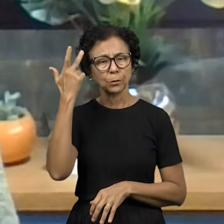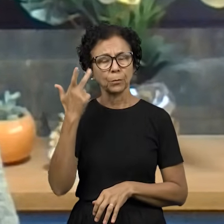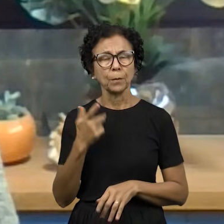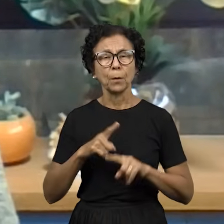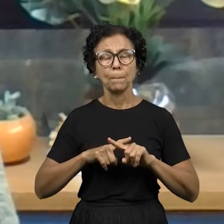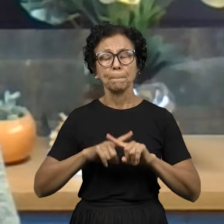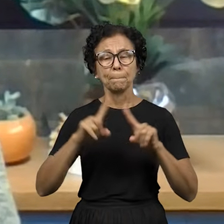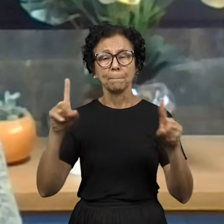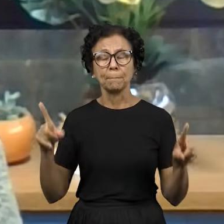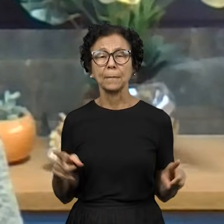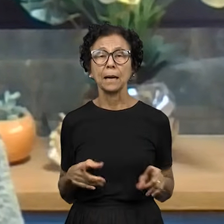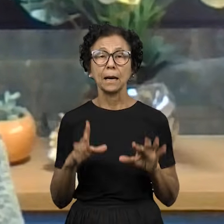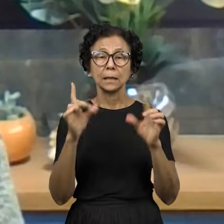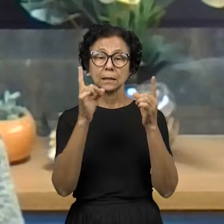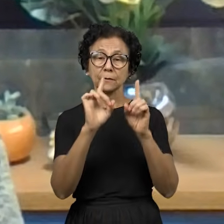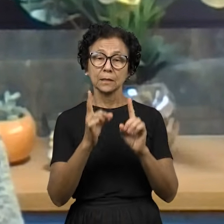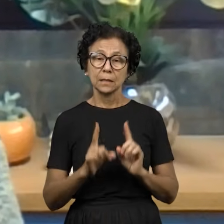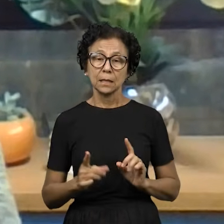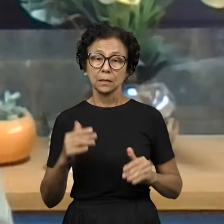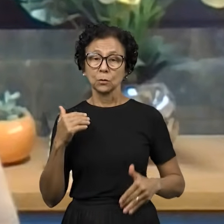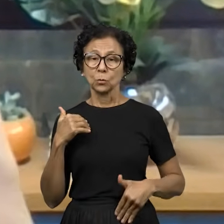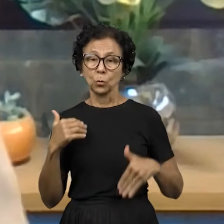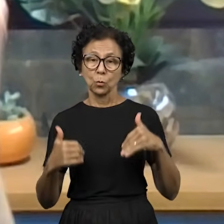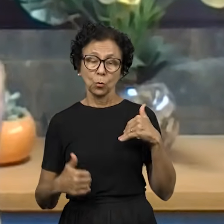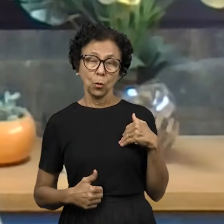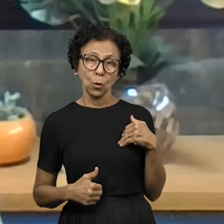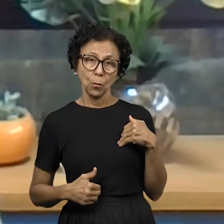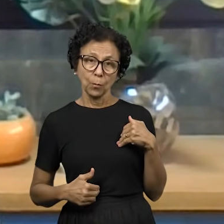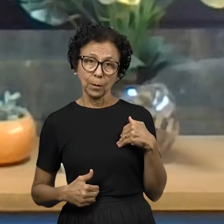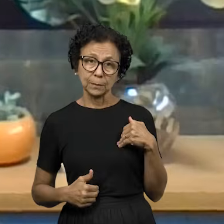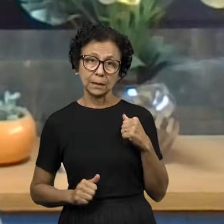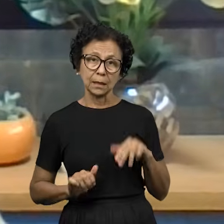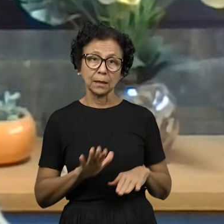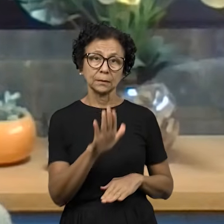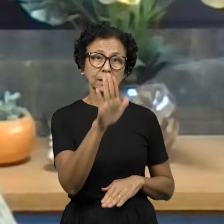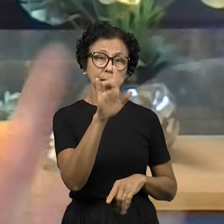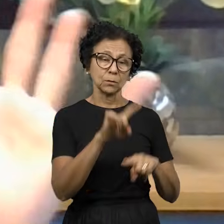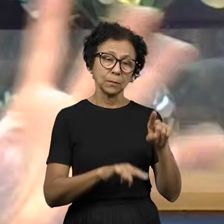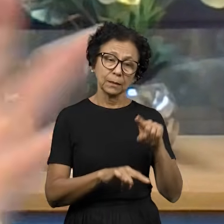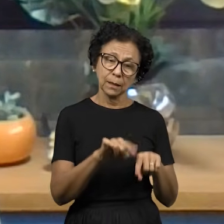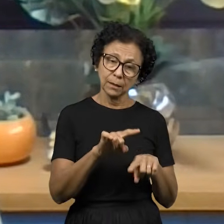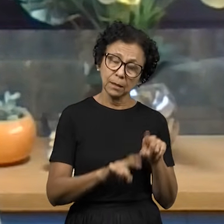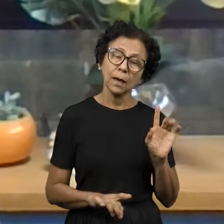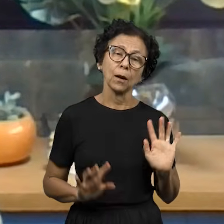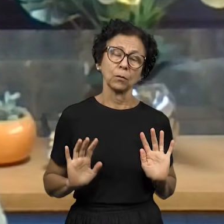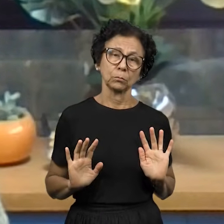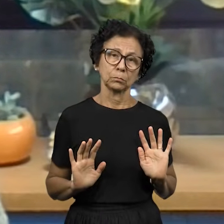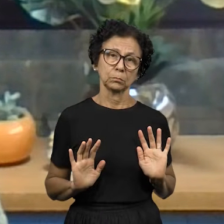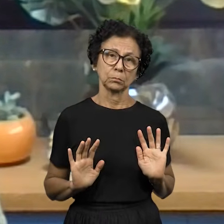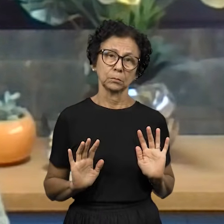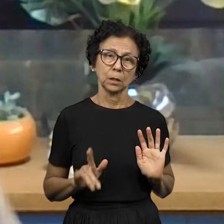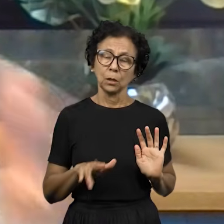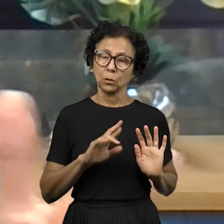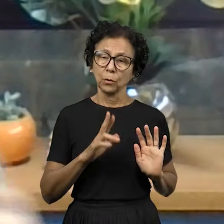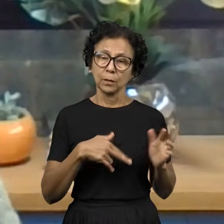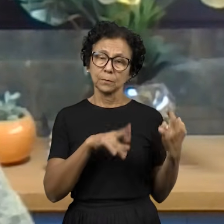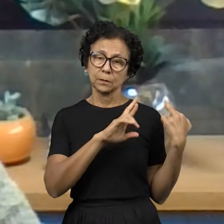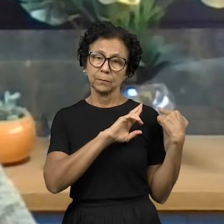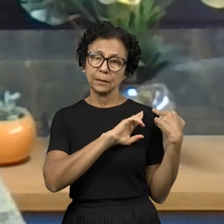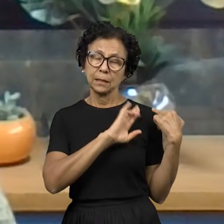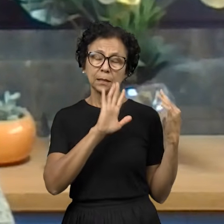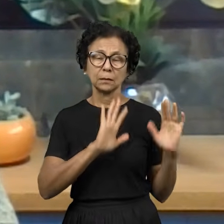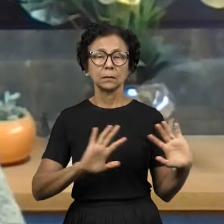ela precisa de acesso físico. Então, esse não é o nosso trabalho. É